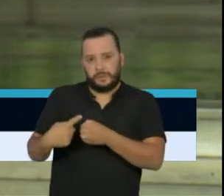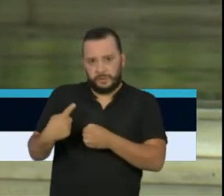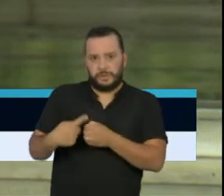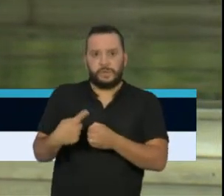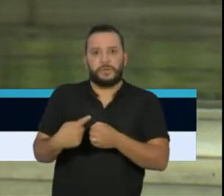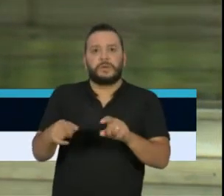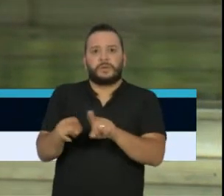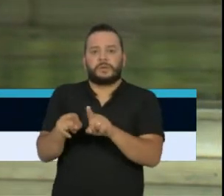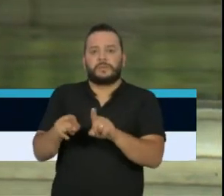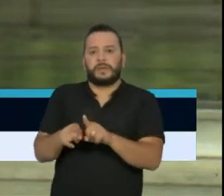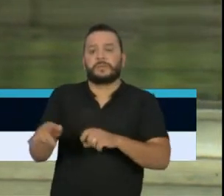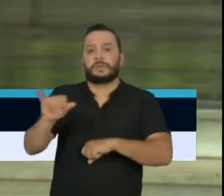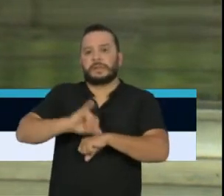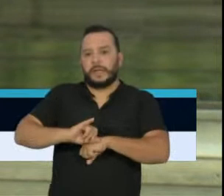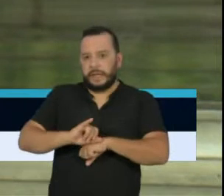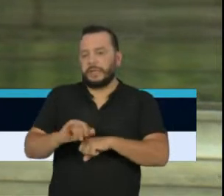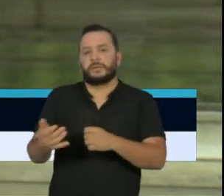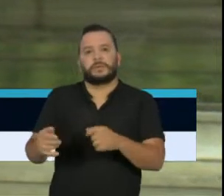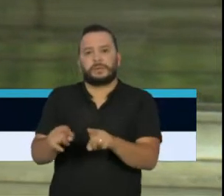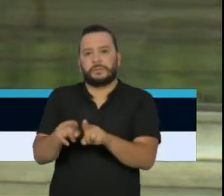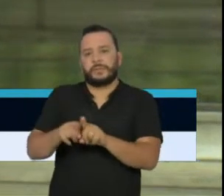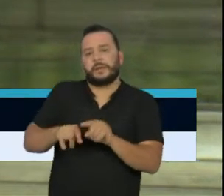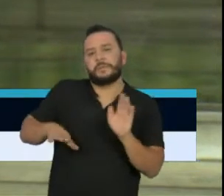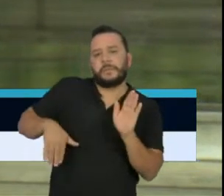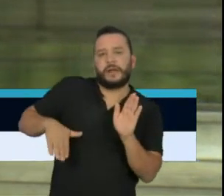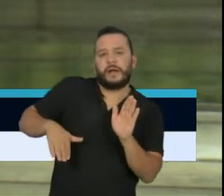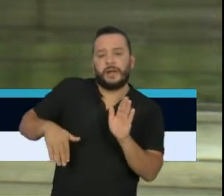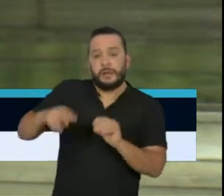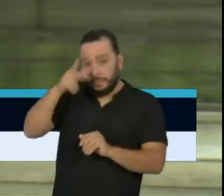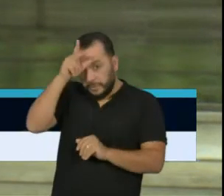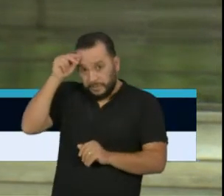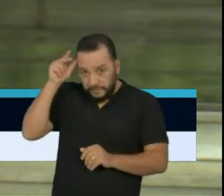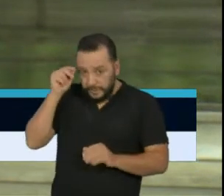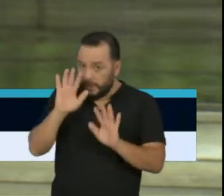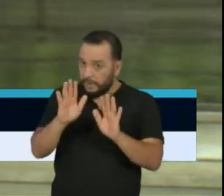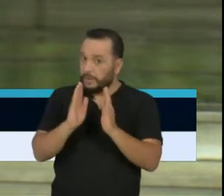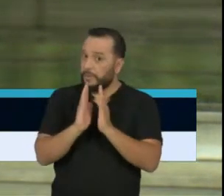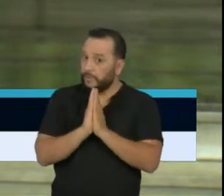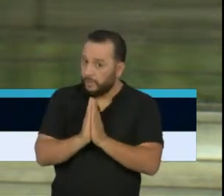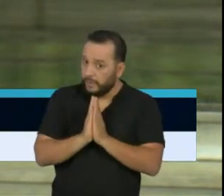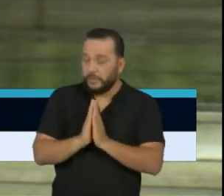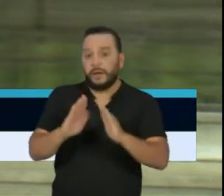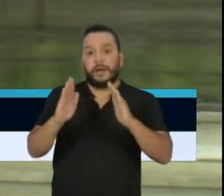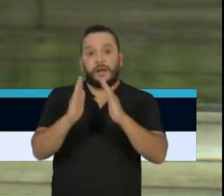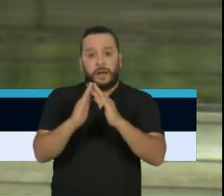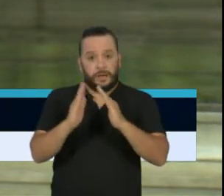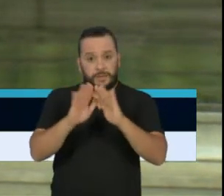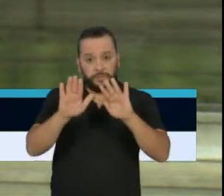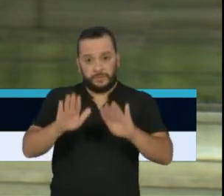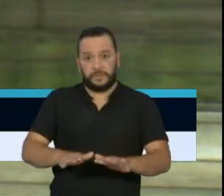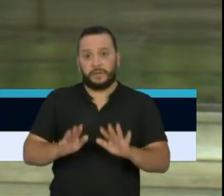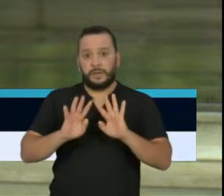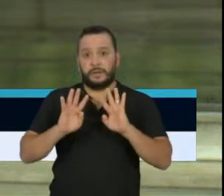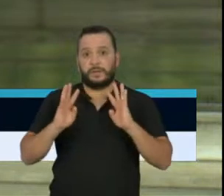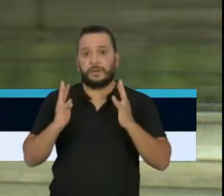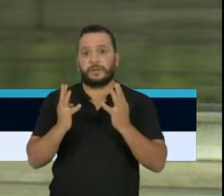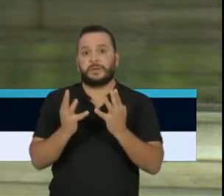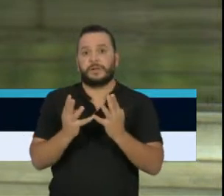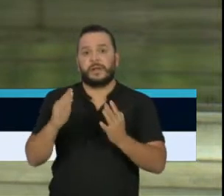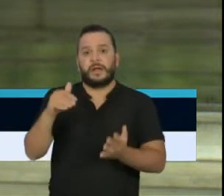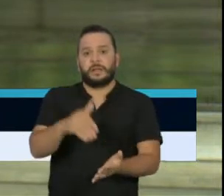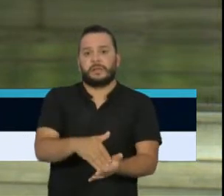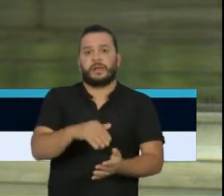da região metropolitana e também do litoral de São Paulo, sigam a quarentena até o dia 10 de